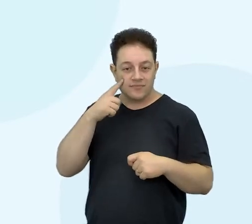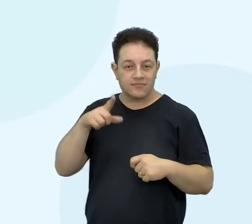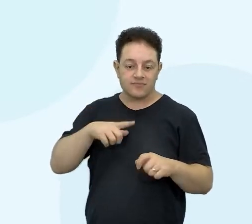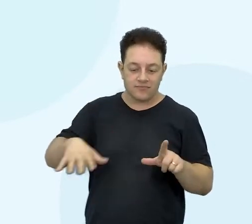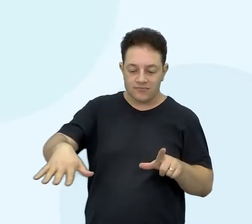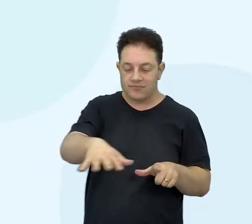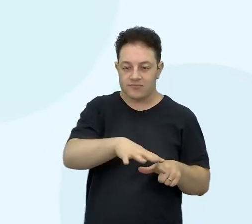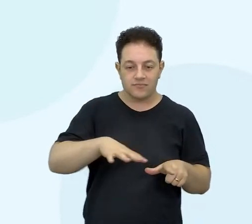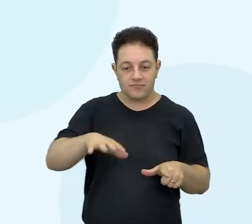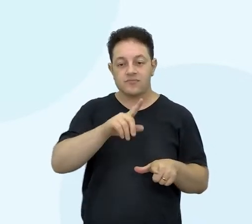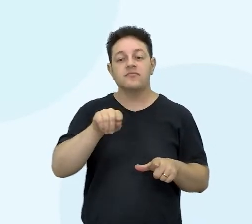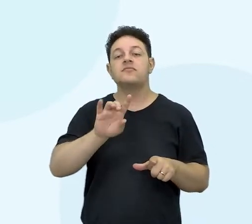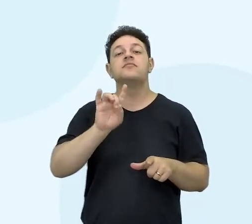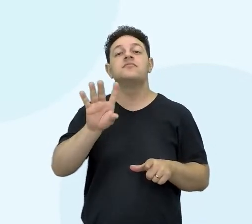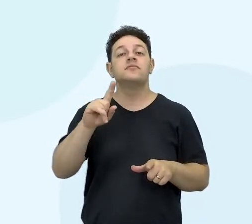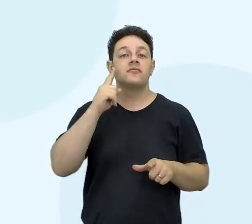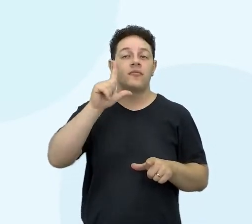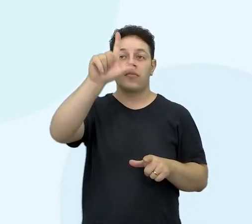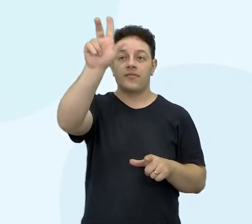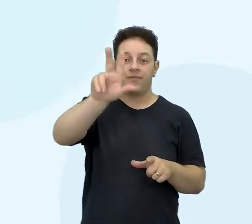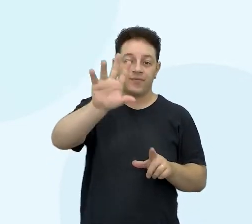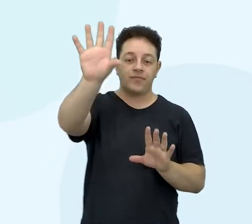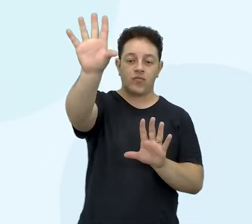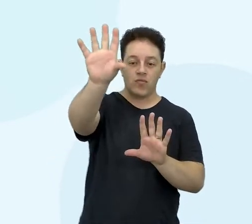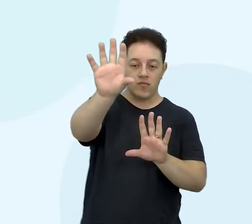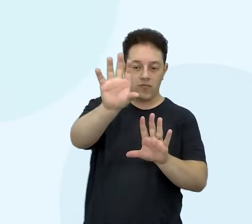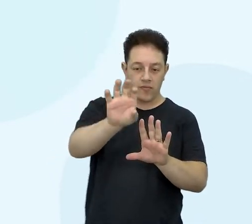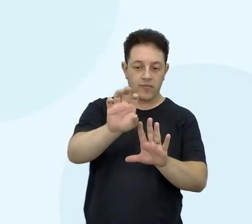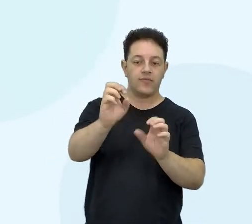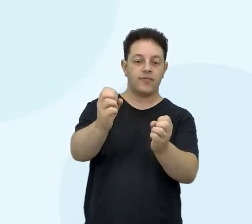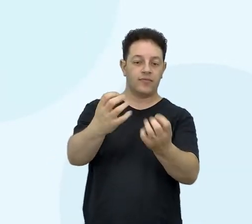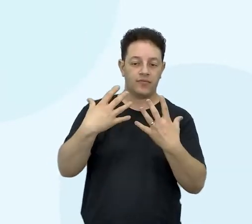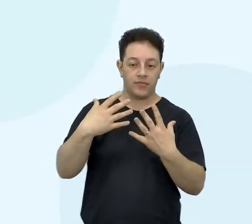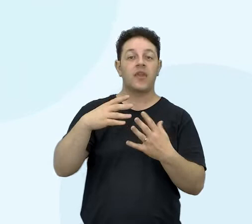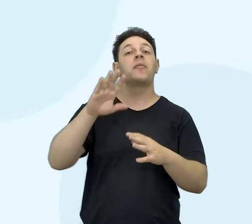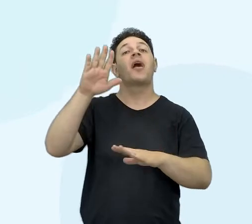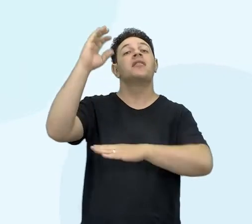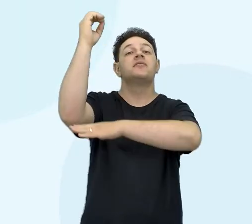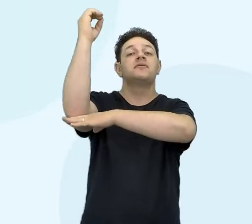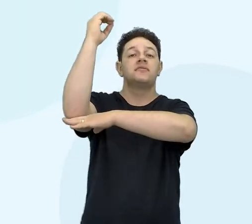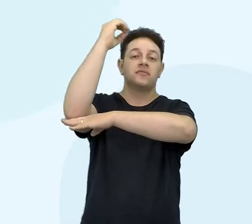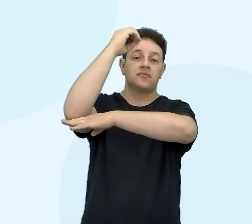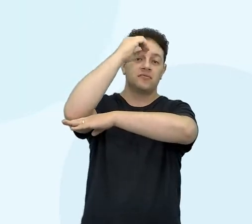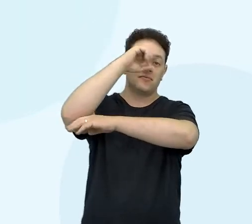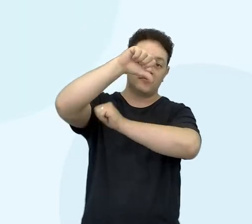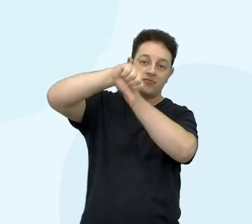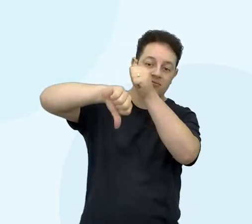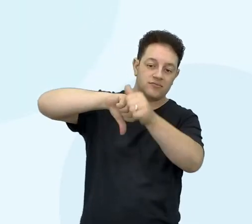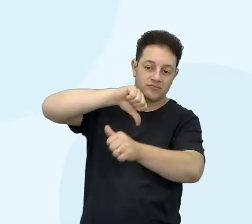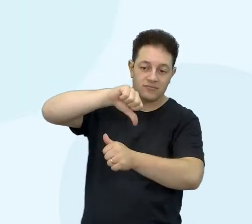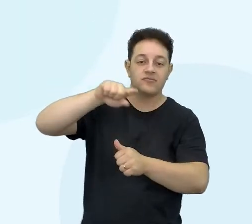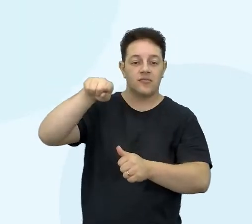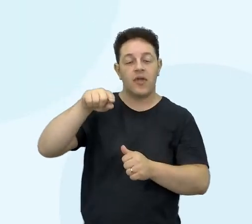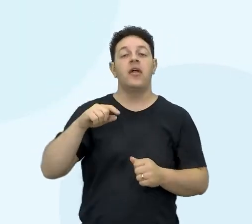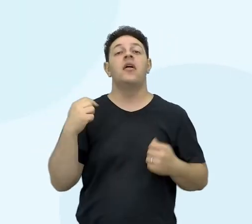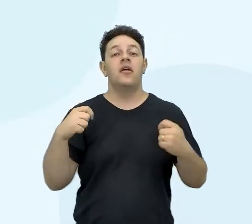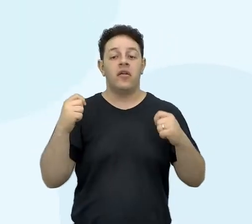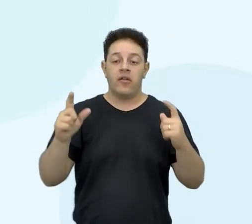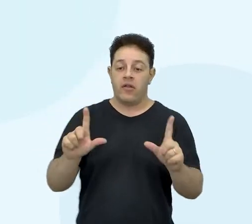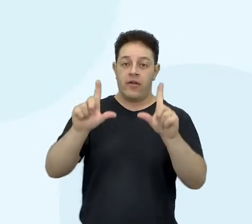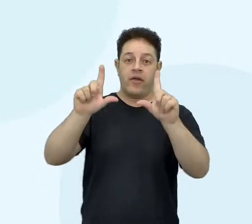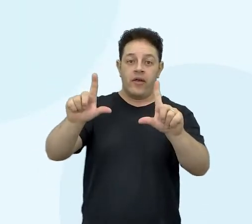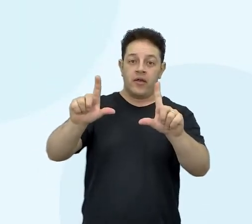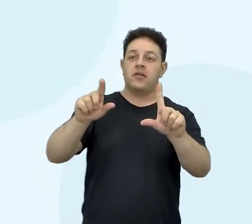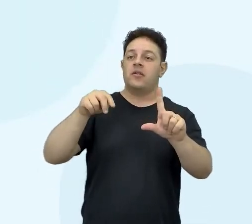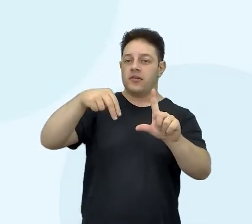terreno para captar a luz do sol, que muda durante o dia. Então, ela deve ser colocada apontada